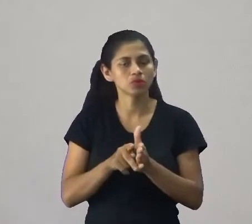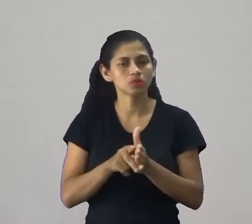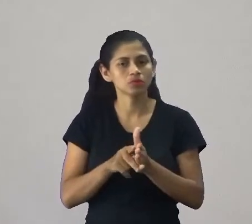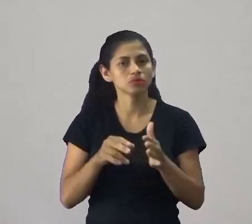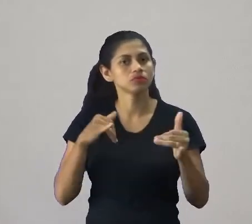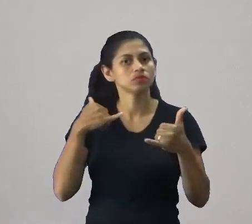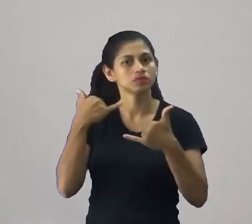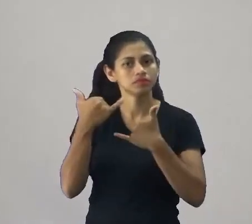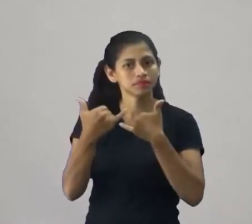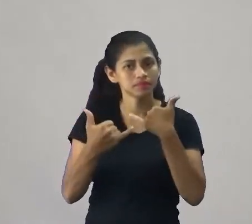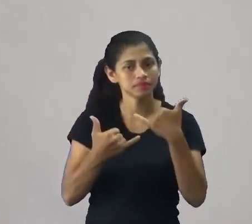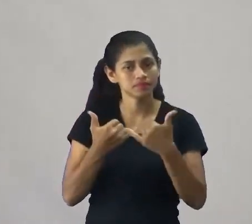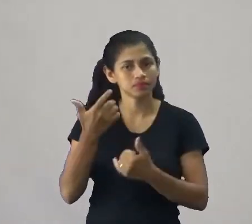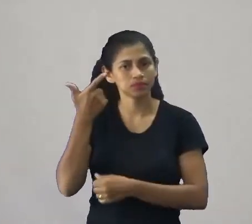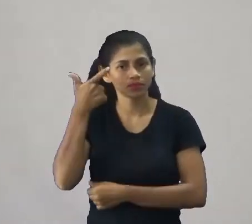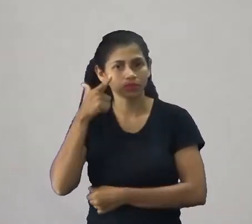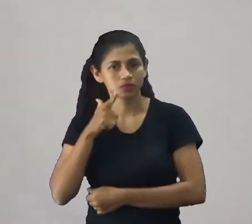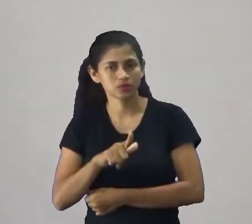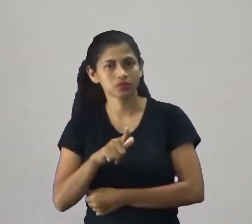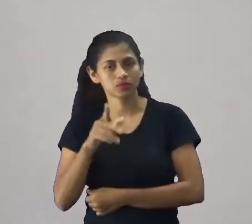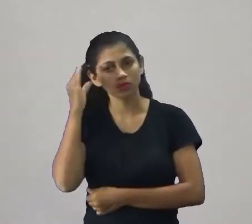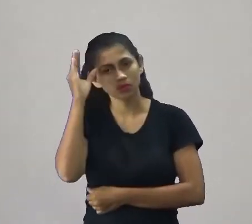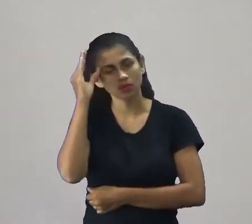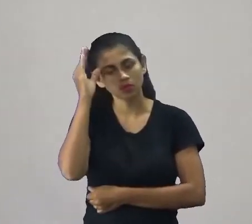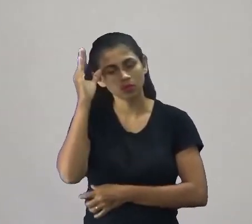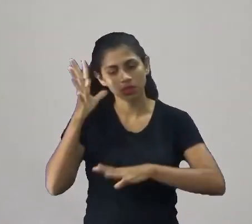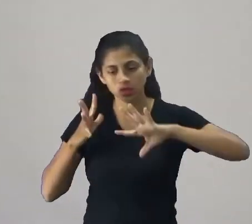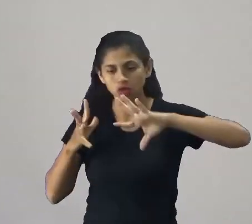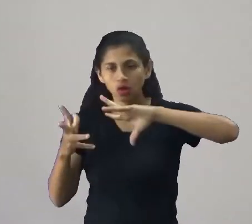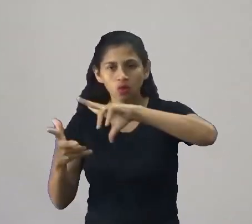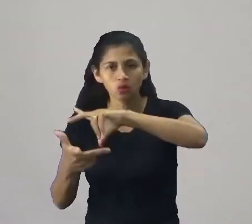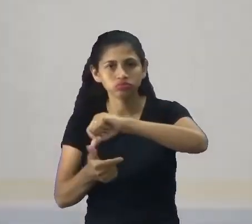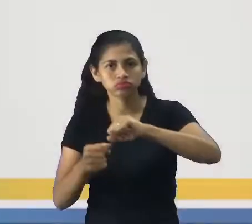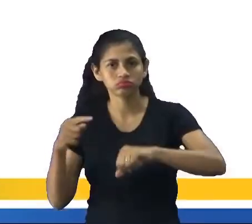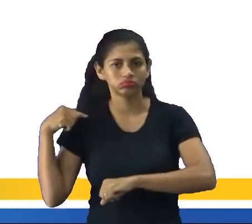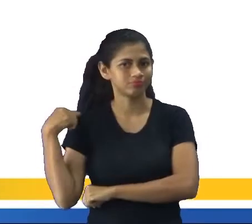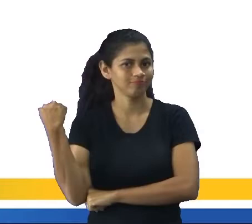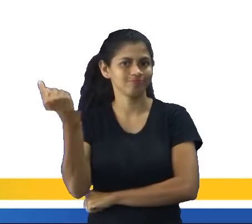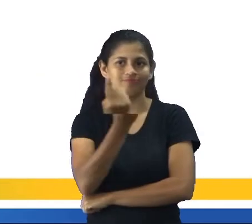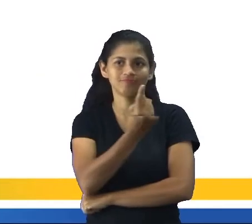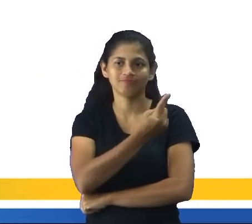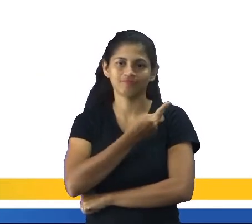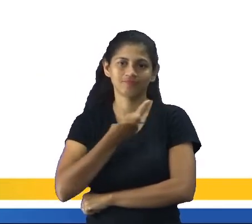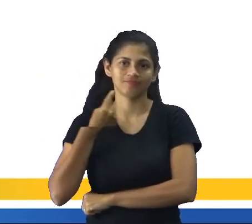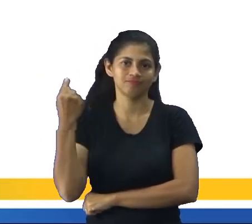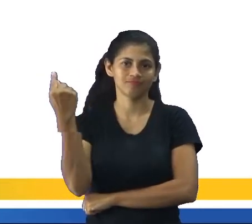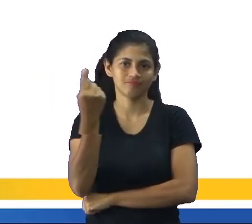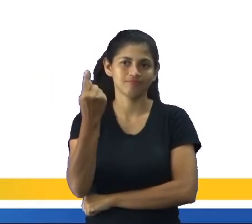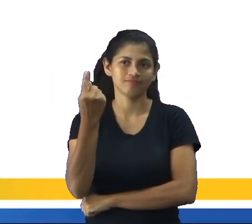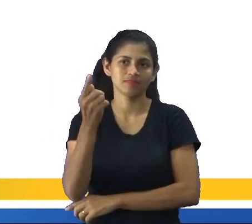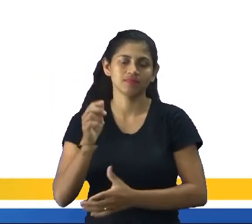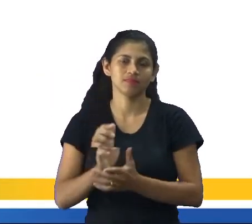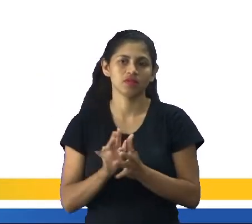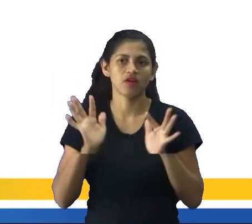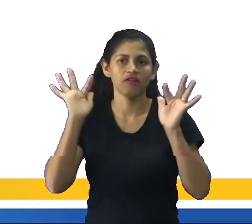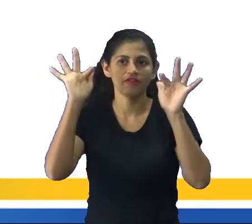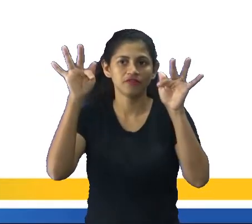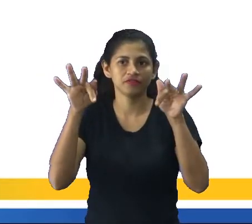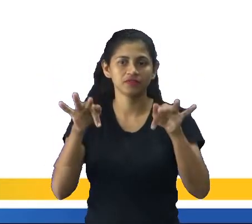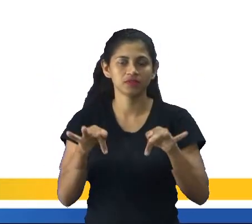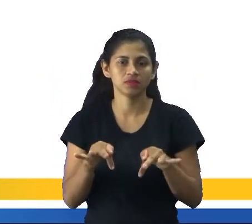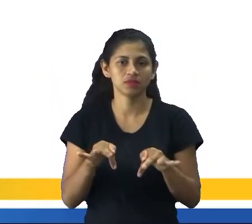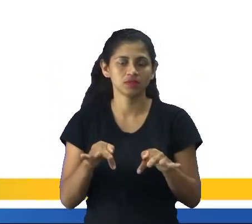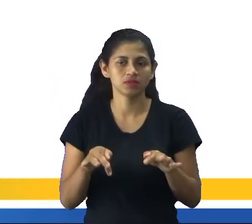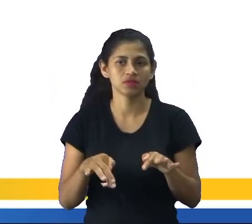gente consegue compreender o mundo à nossa volta. E compreendendo isso, a gente consegue finalizar essa aula aqui com um